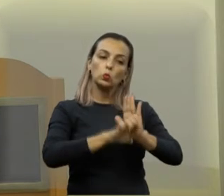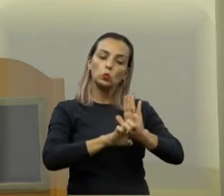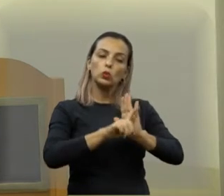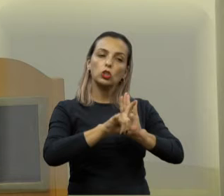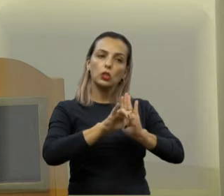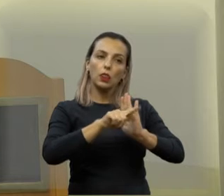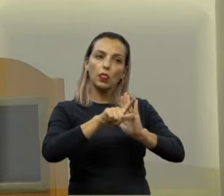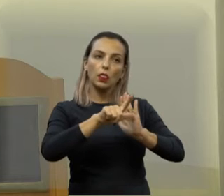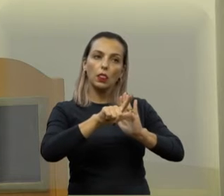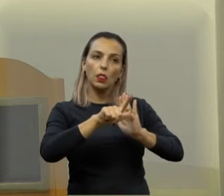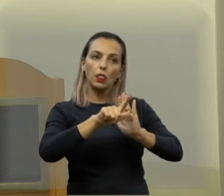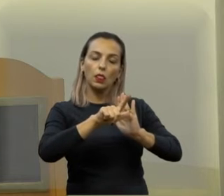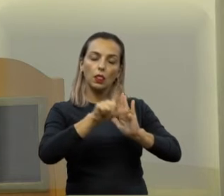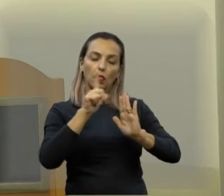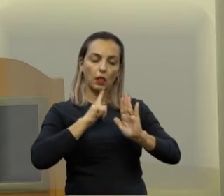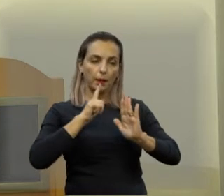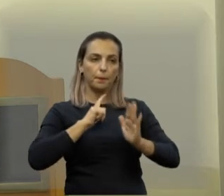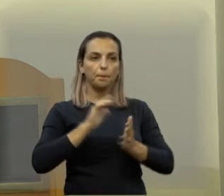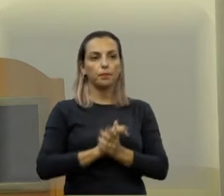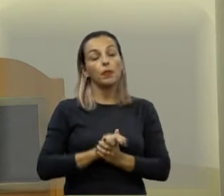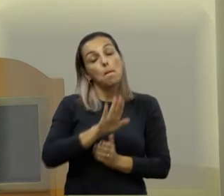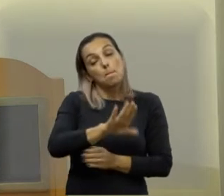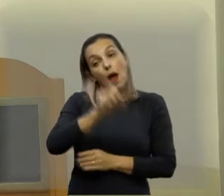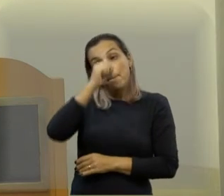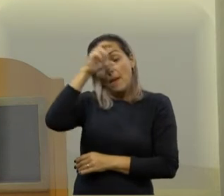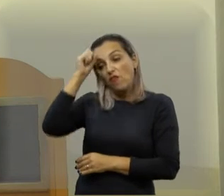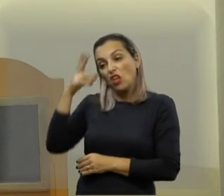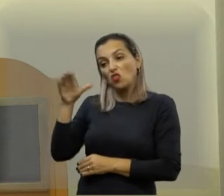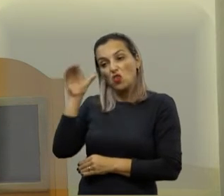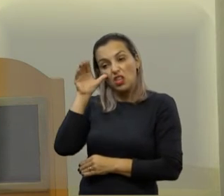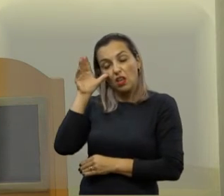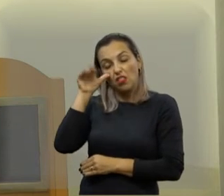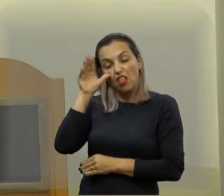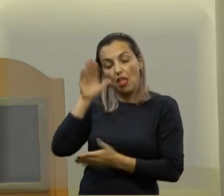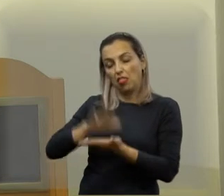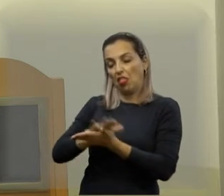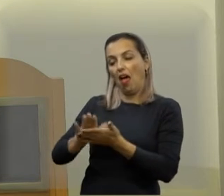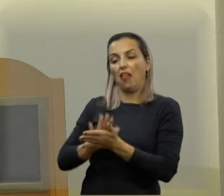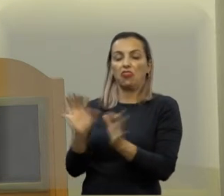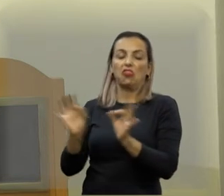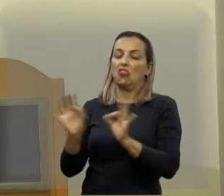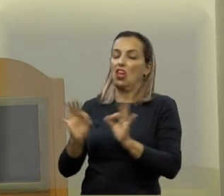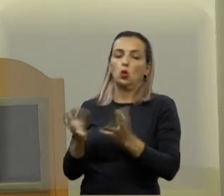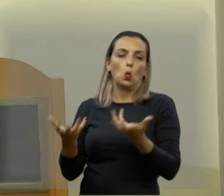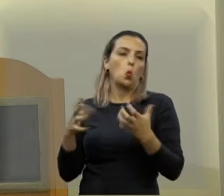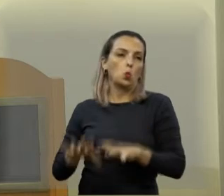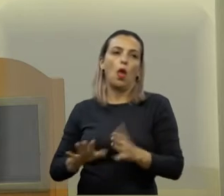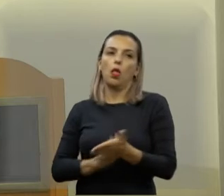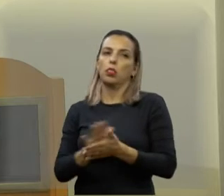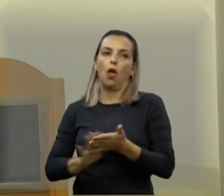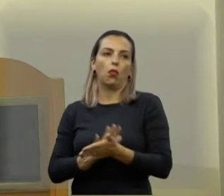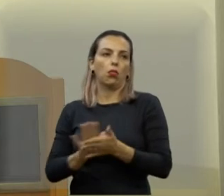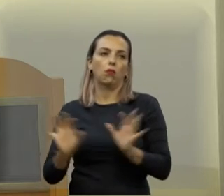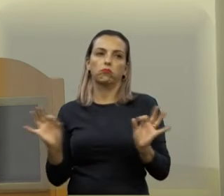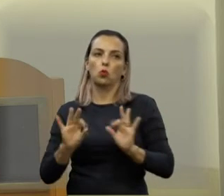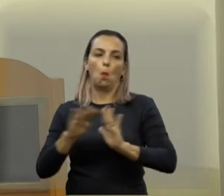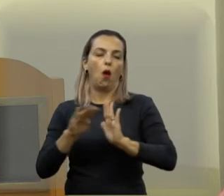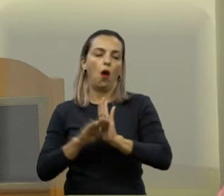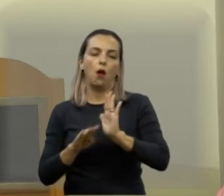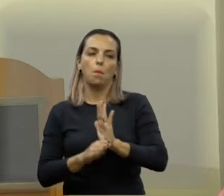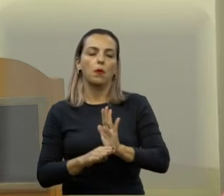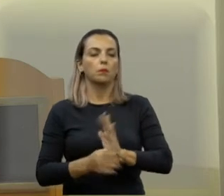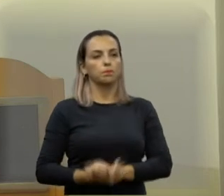a Prefeitura de Araraquara informou que não há Interesse nessa carta de elegibilidade do a Microsoft